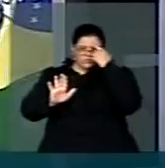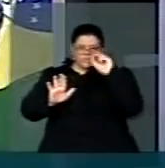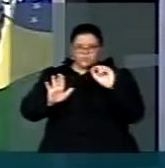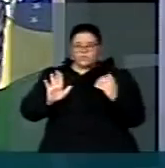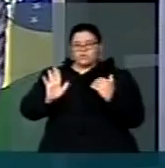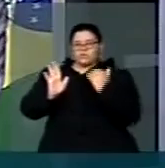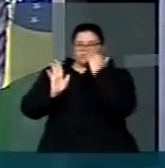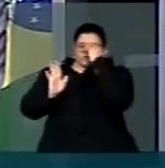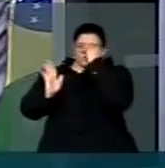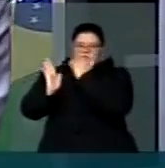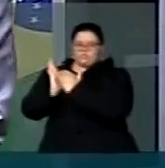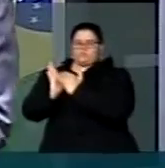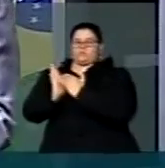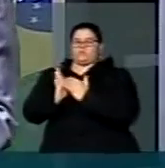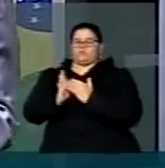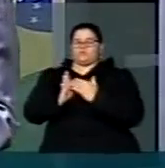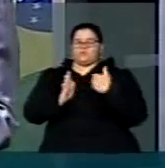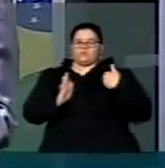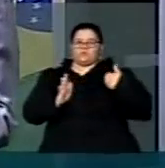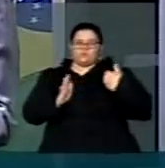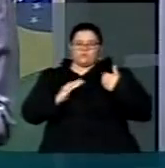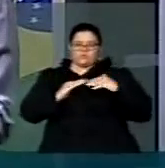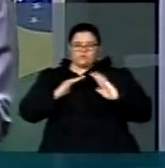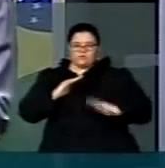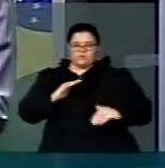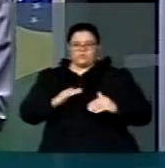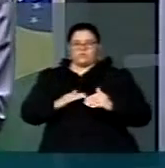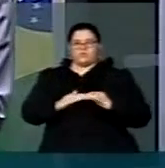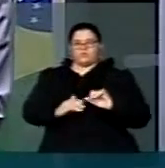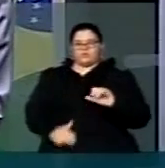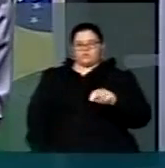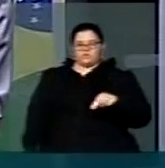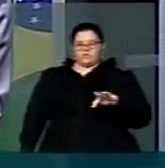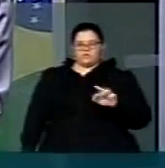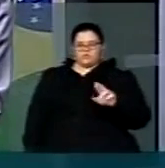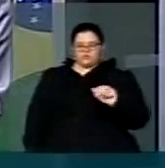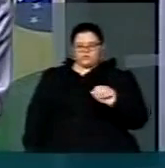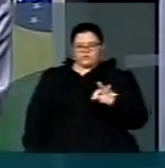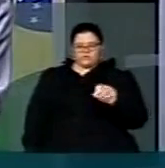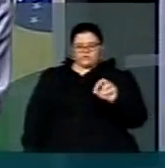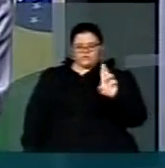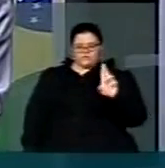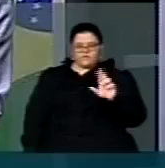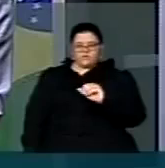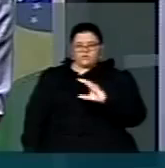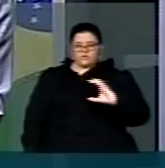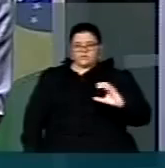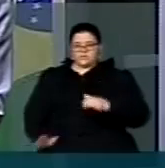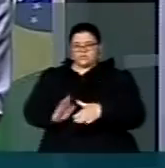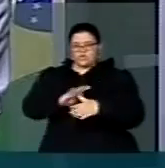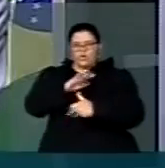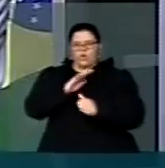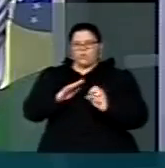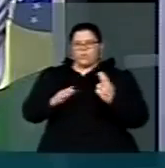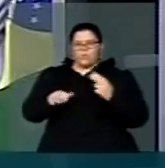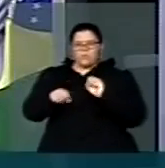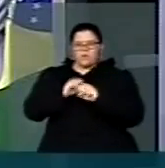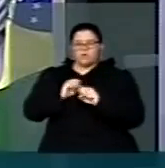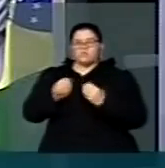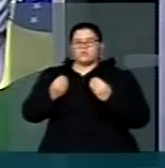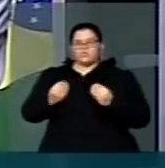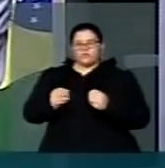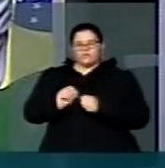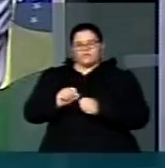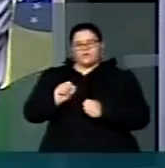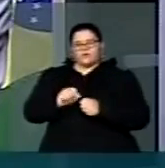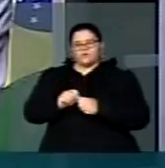os menores infratores, é que devemos nos debruçar sobre a mesma para promover alterações que possam promover de